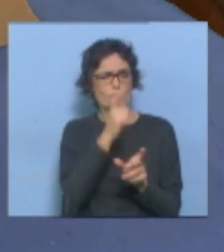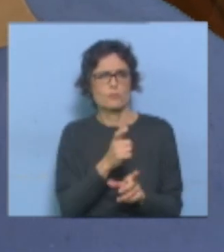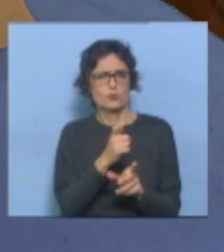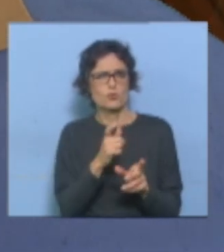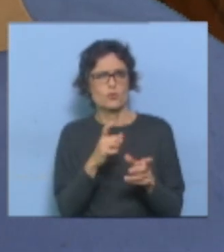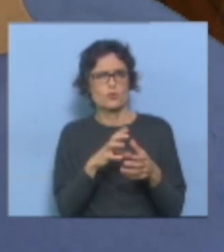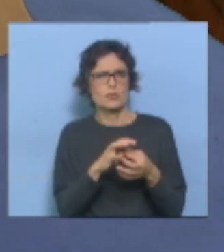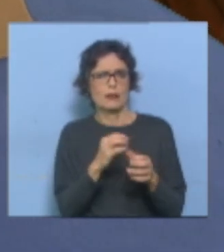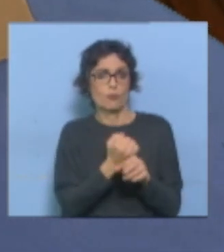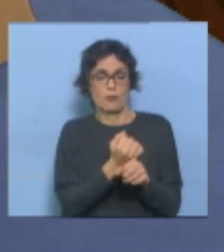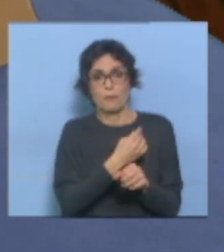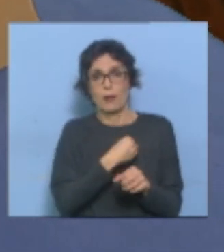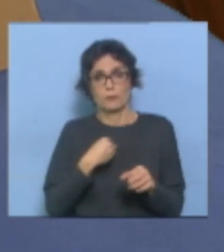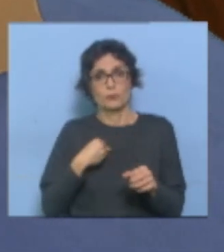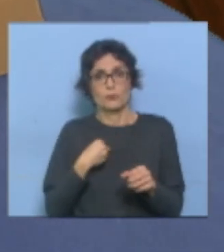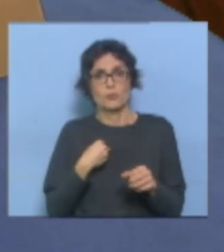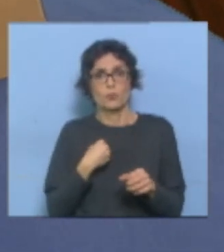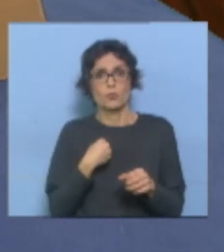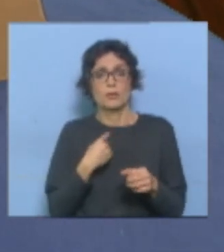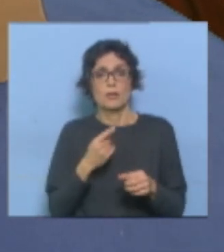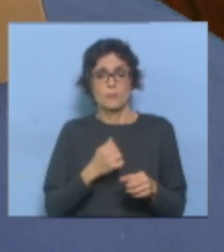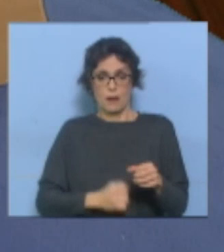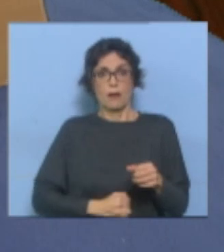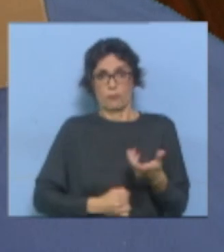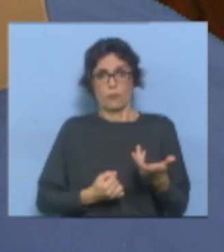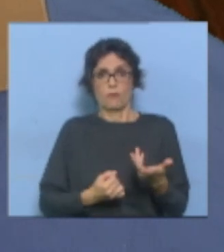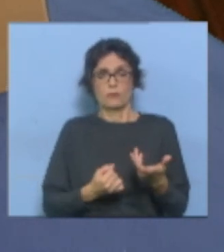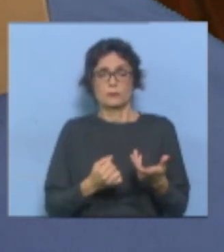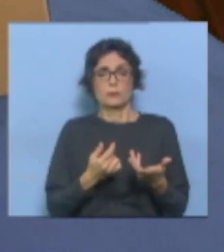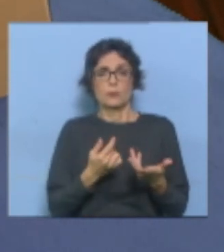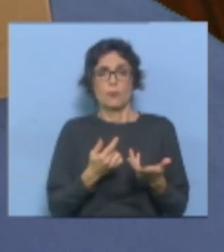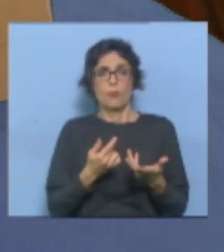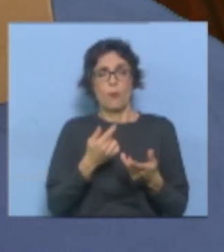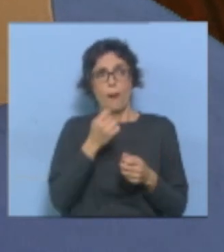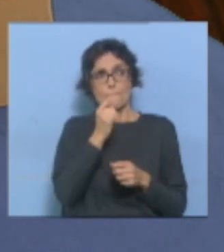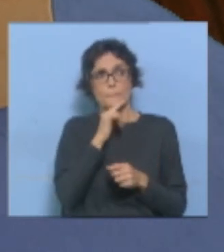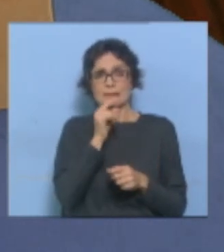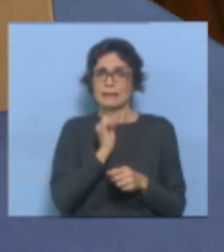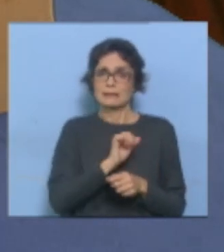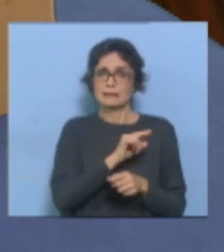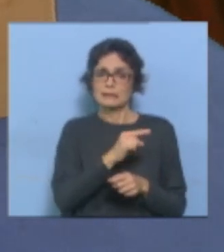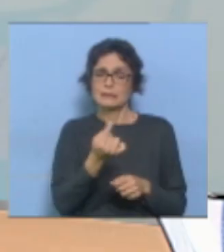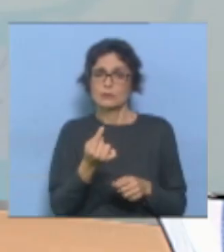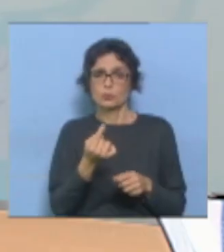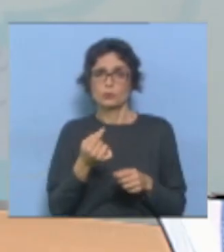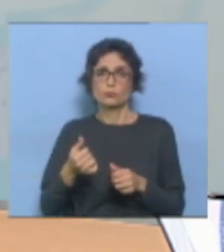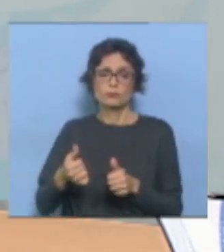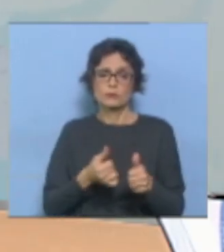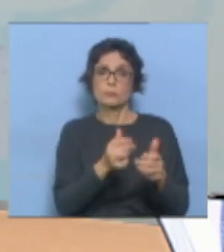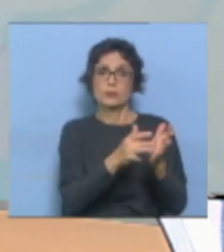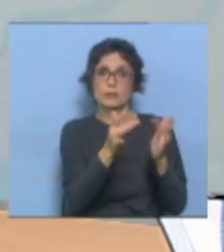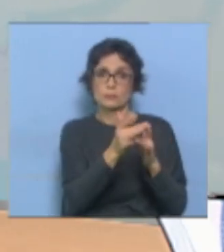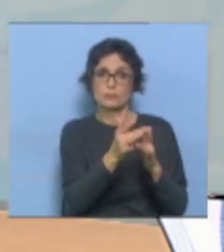saúde católicos, este seguir Jesus, e também olhando a mensagem do